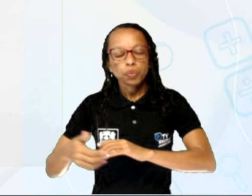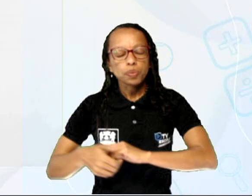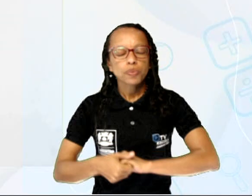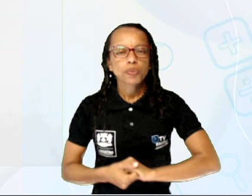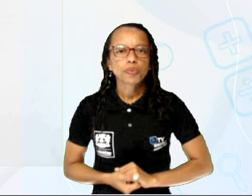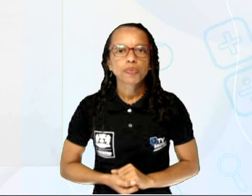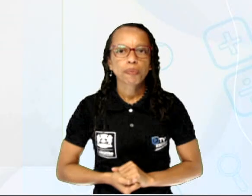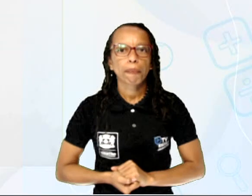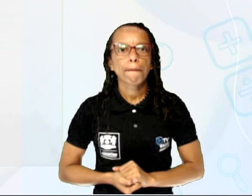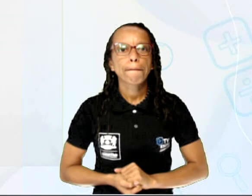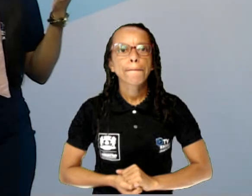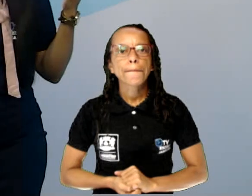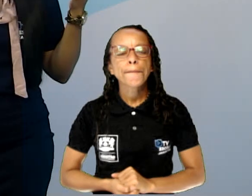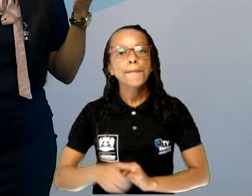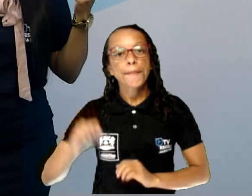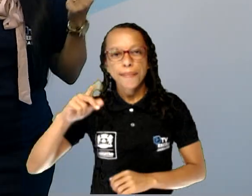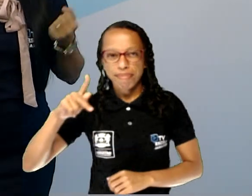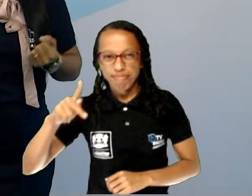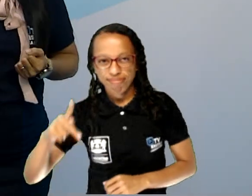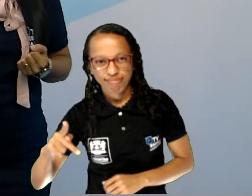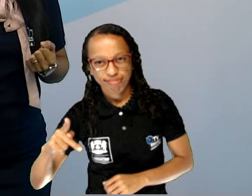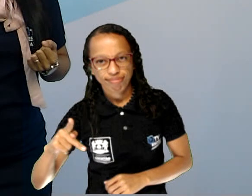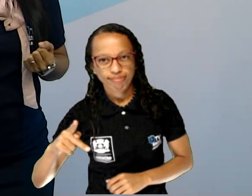porém. Ok?